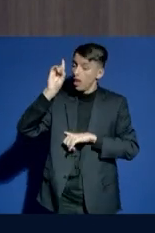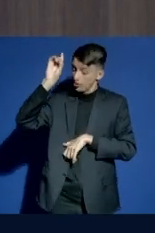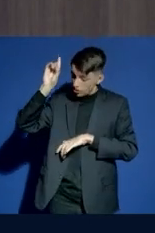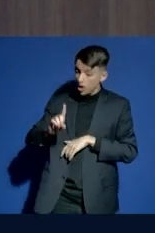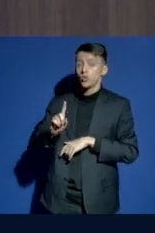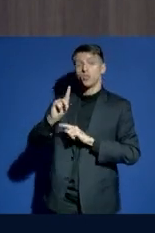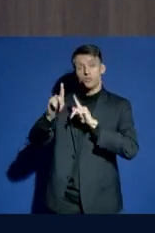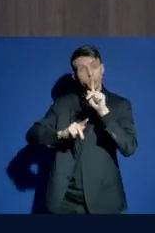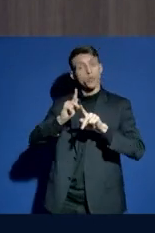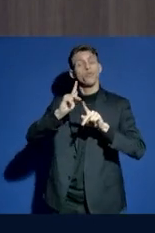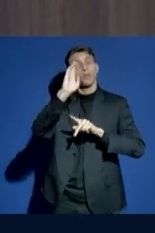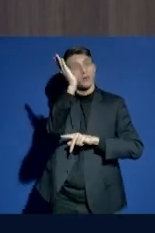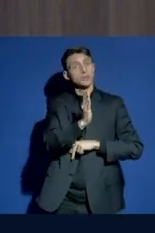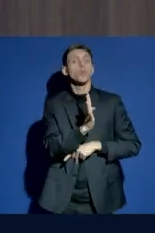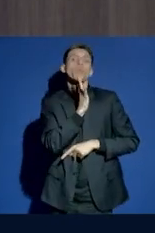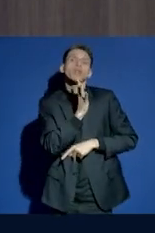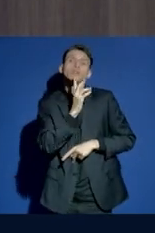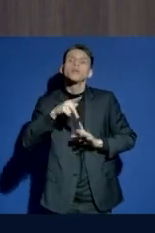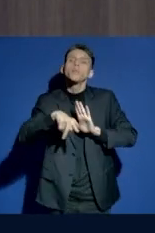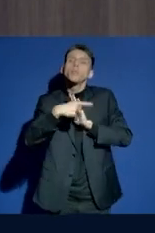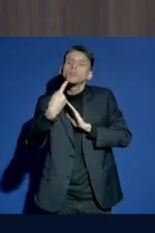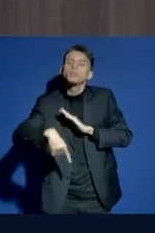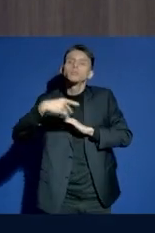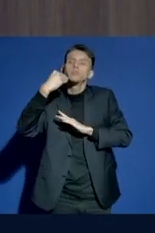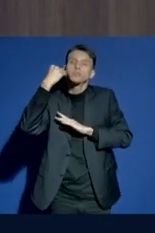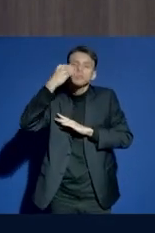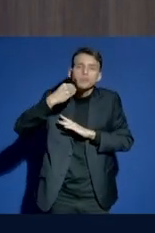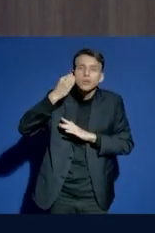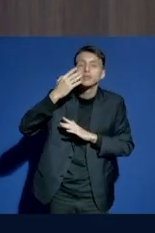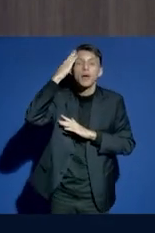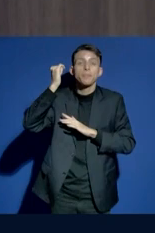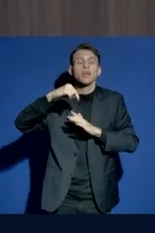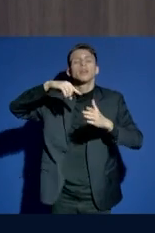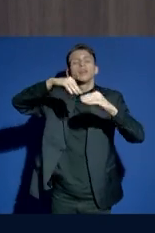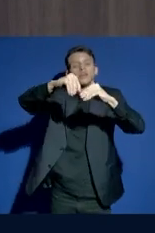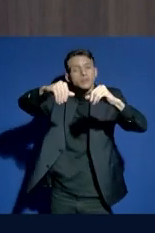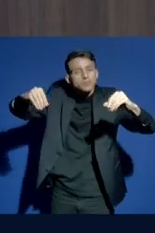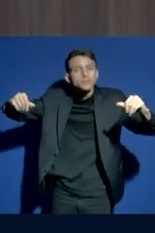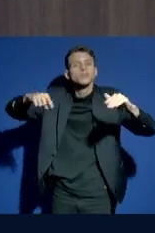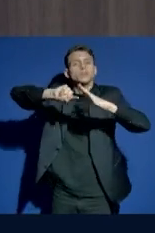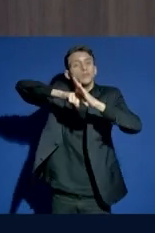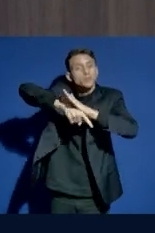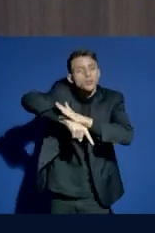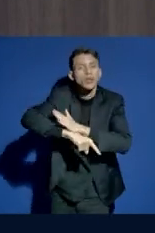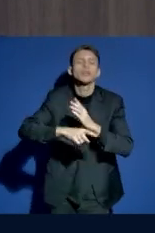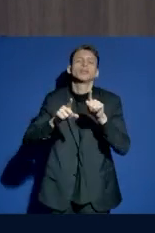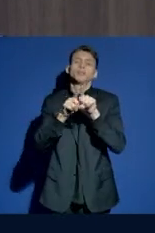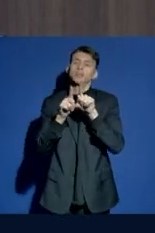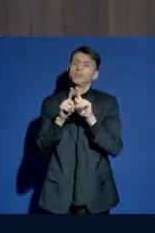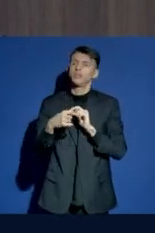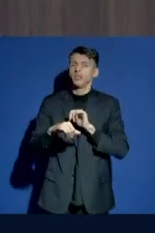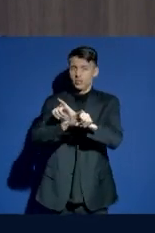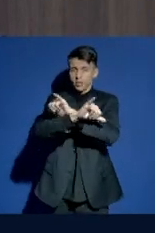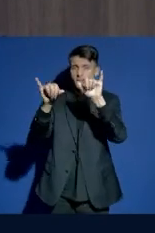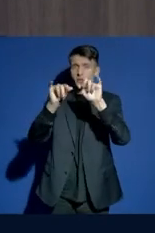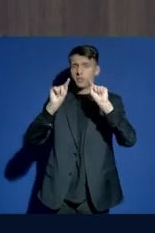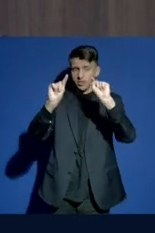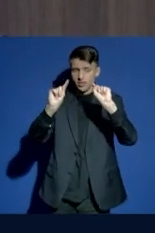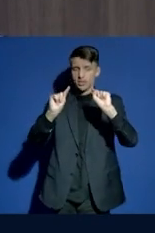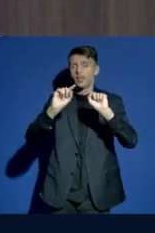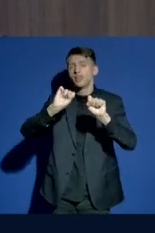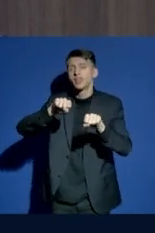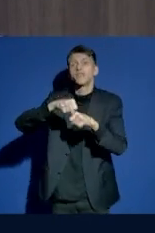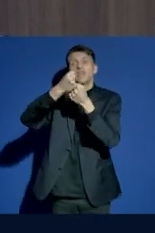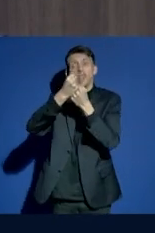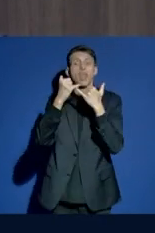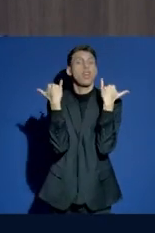conhecer as suas potencialidades tanto em terra não há é uma hipocrisia se defender a